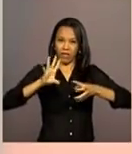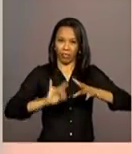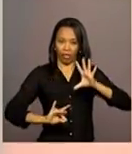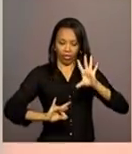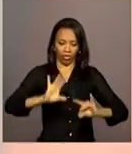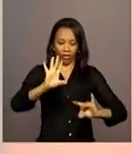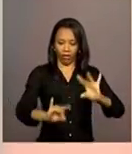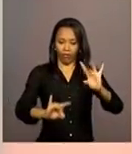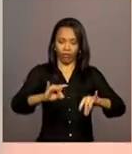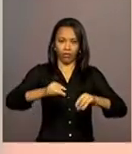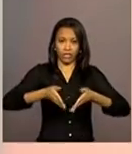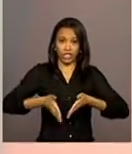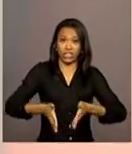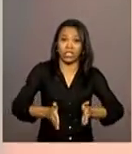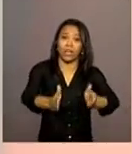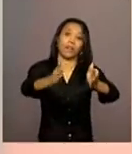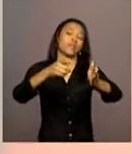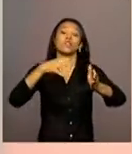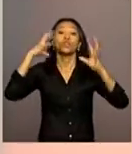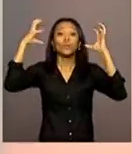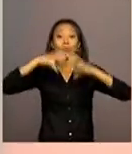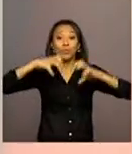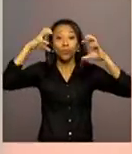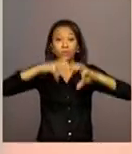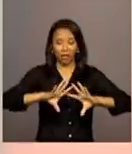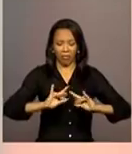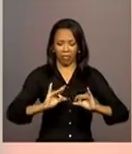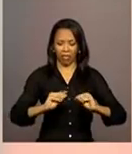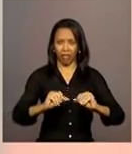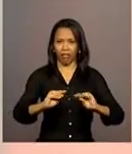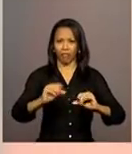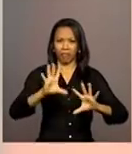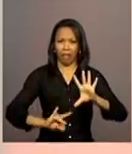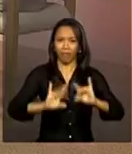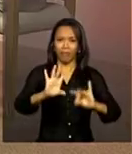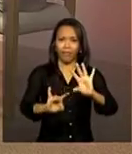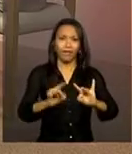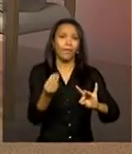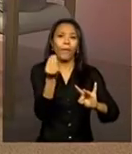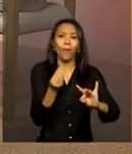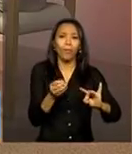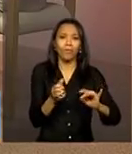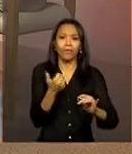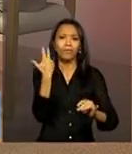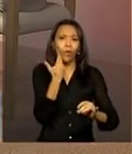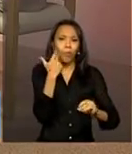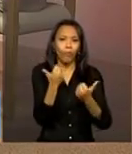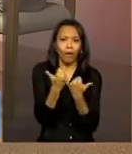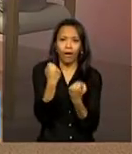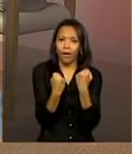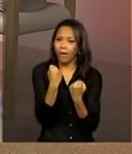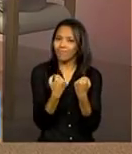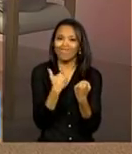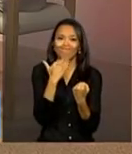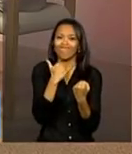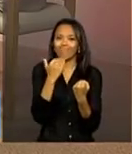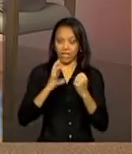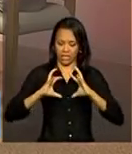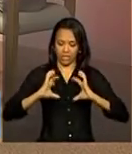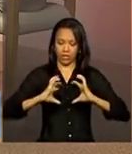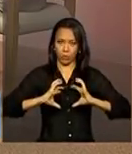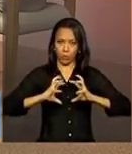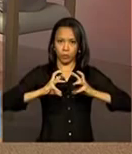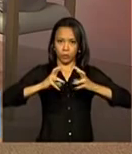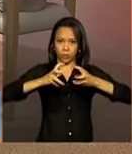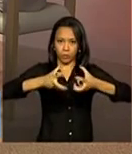asfaltadas em tempo chuvoso é muito barro Então existe a perspectiva desse estudo também do M